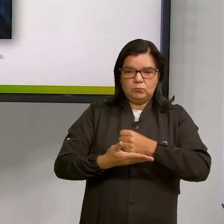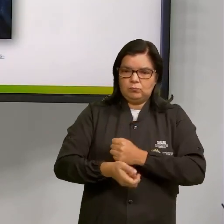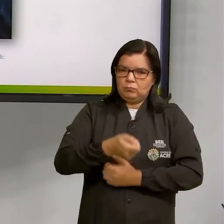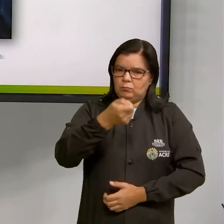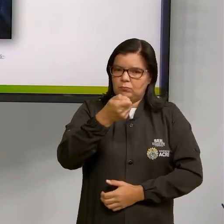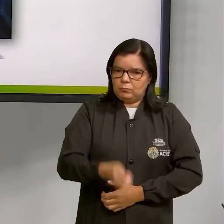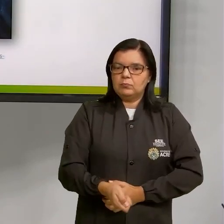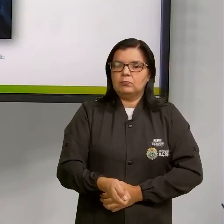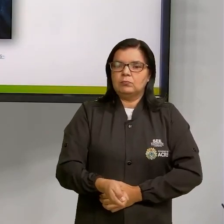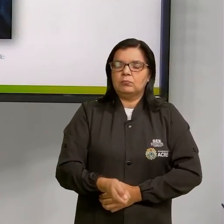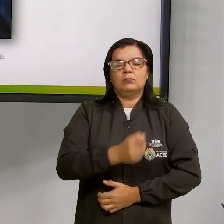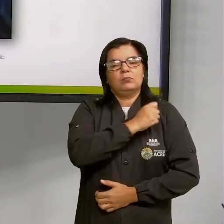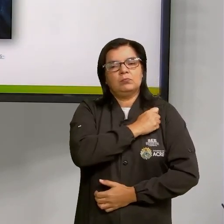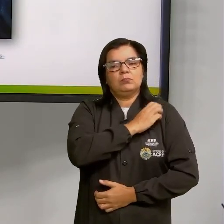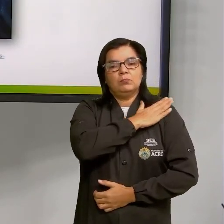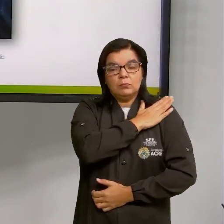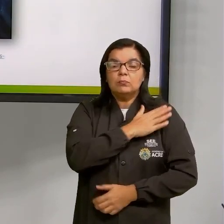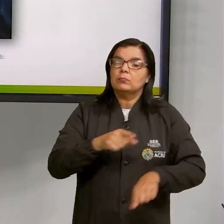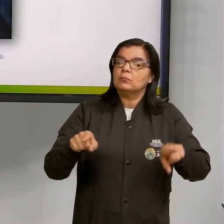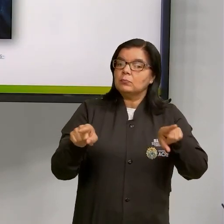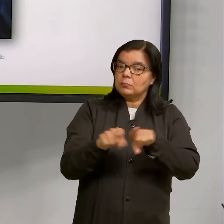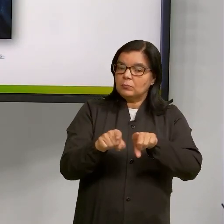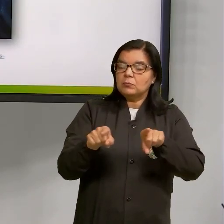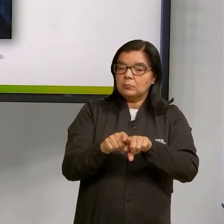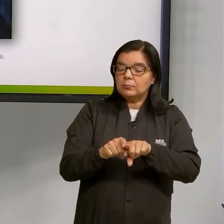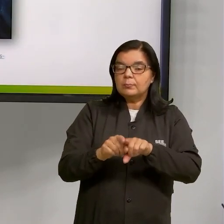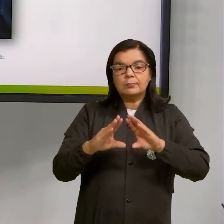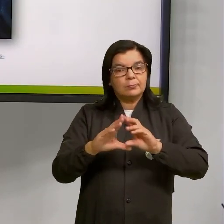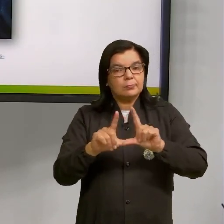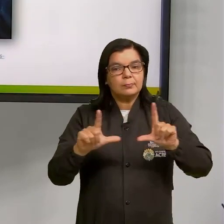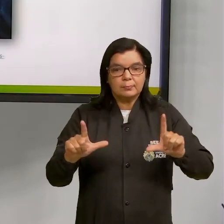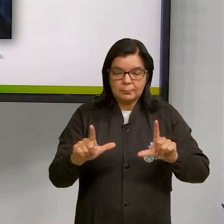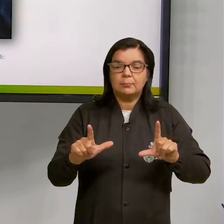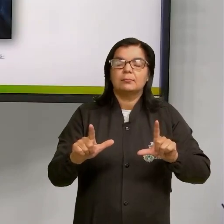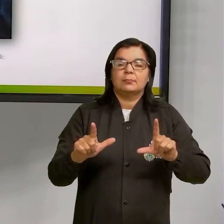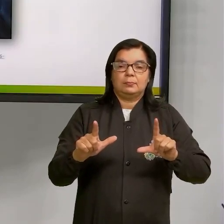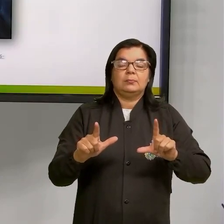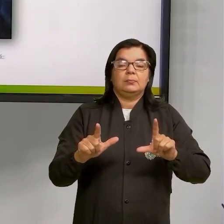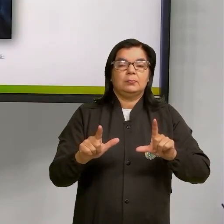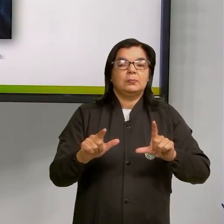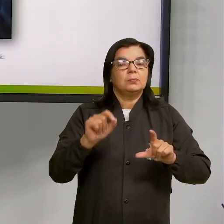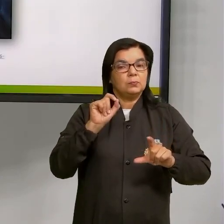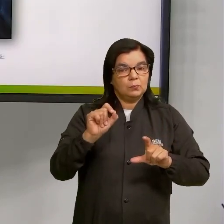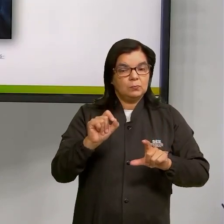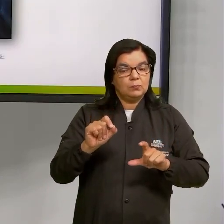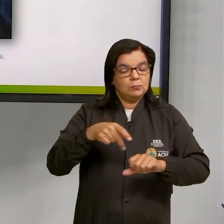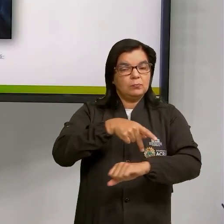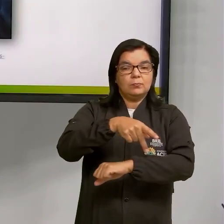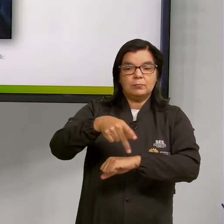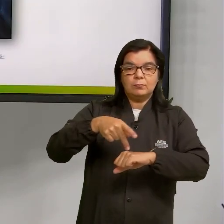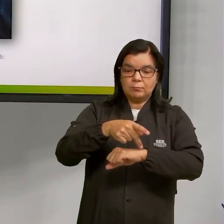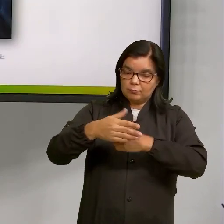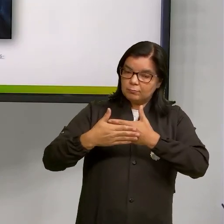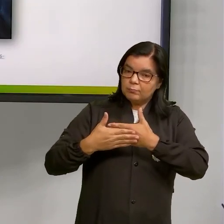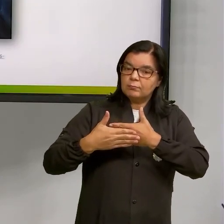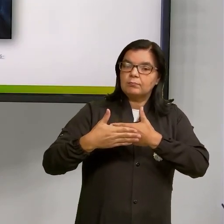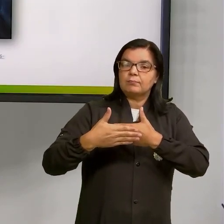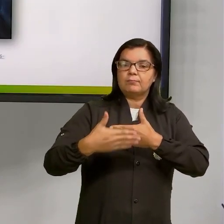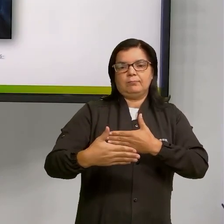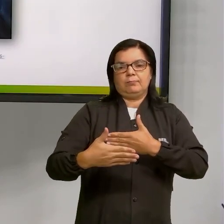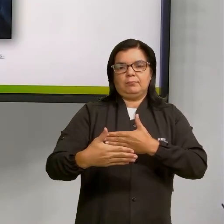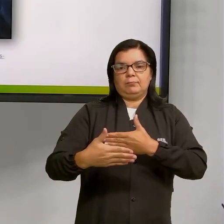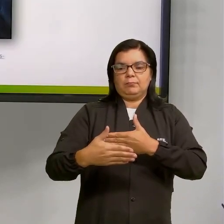regime ditatorial e que, sem sombra de dúvidas, fizeram com que o nosso país caminhasse para